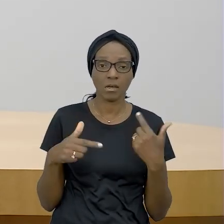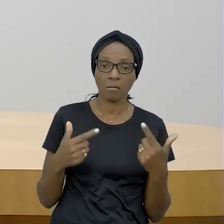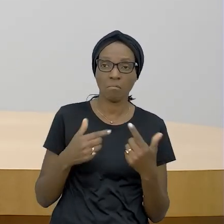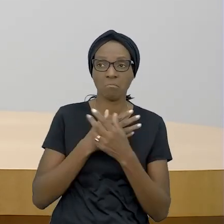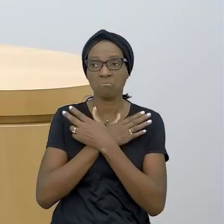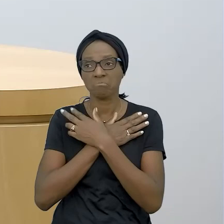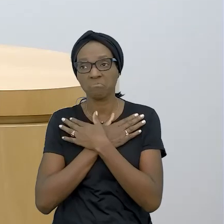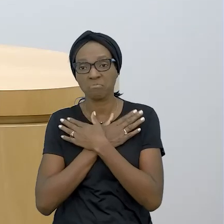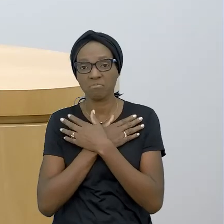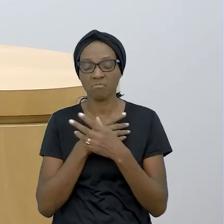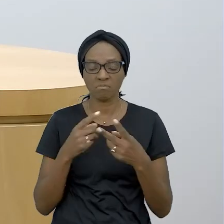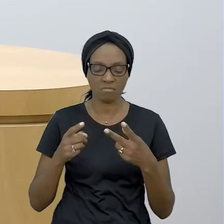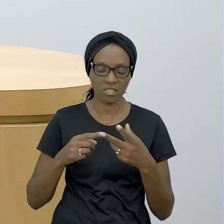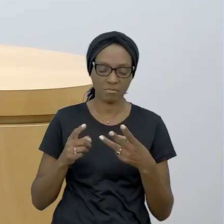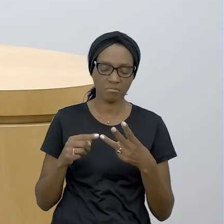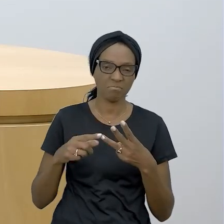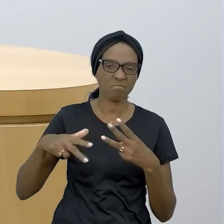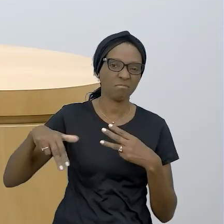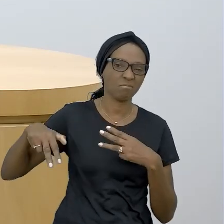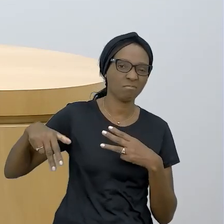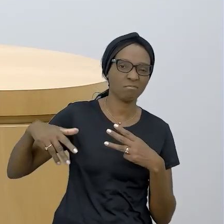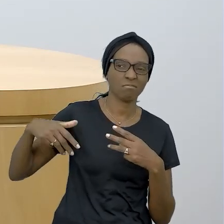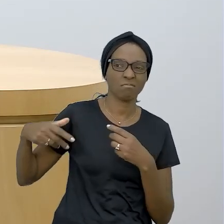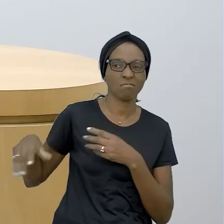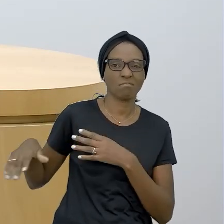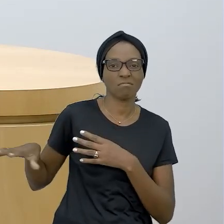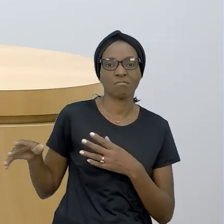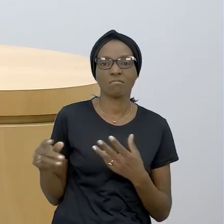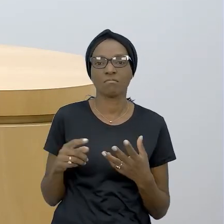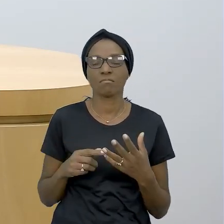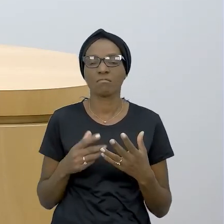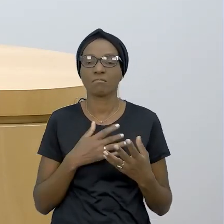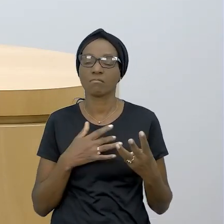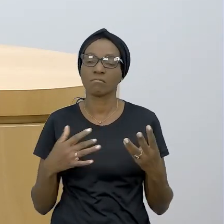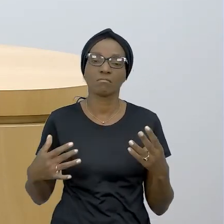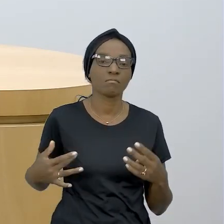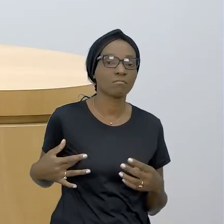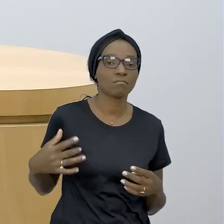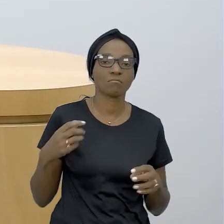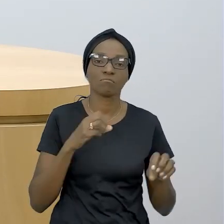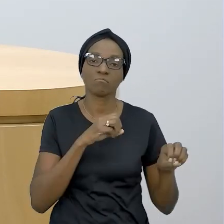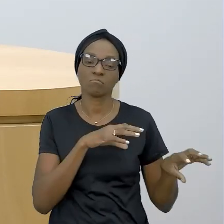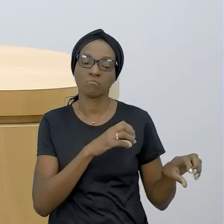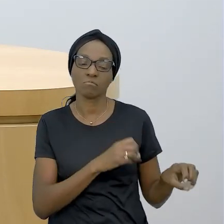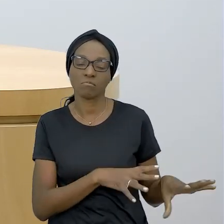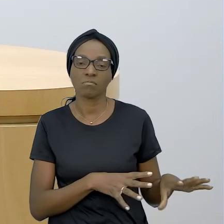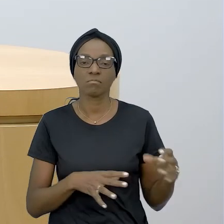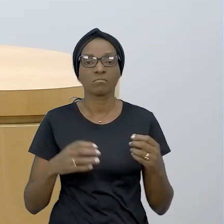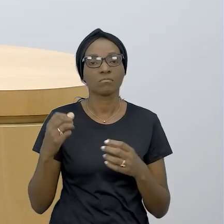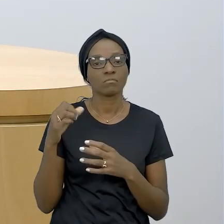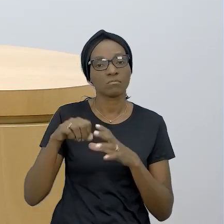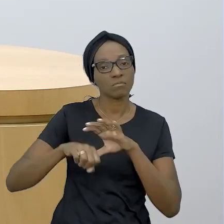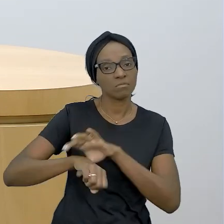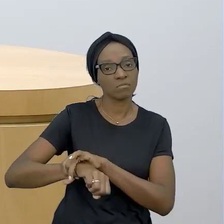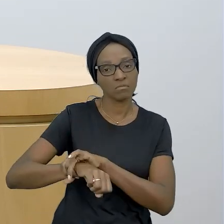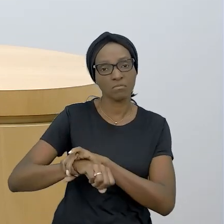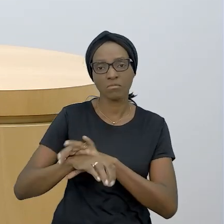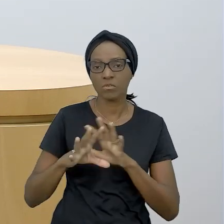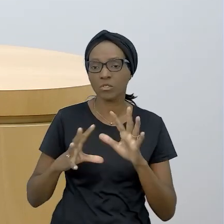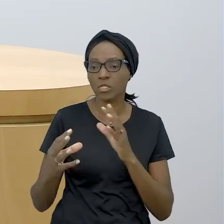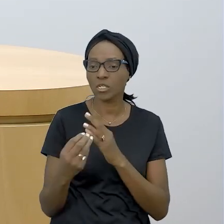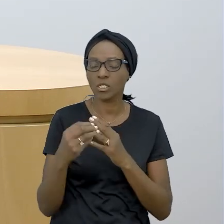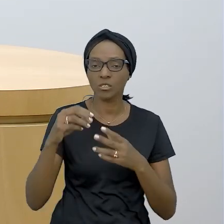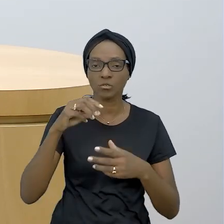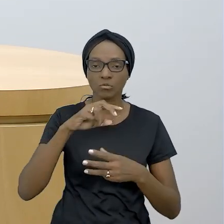a marginalidade, a saúde, a educação, a segurança, são todos temas de